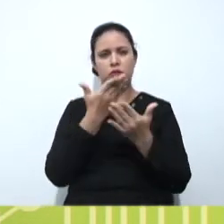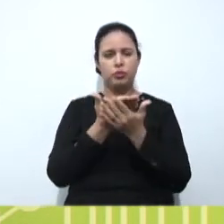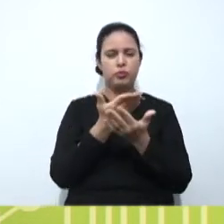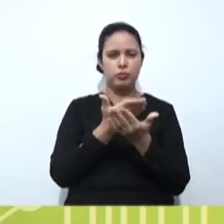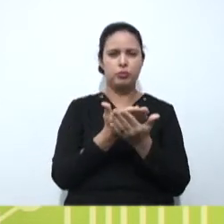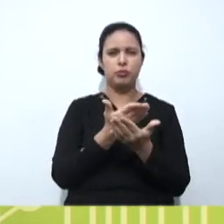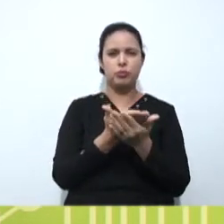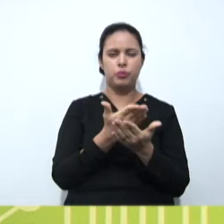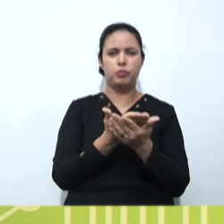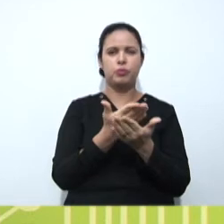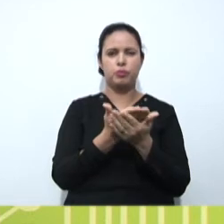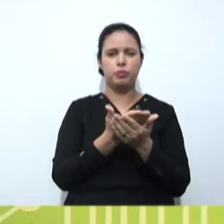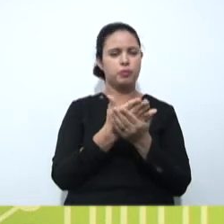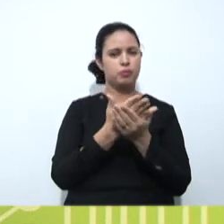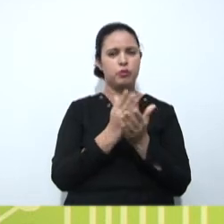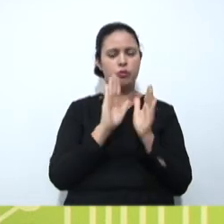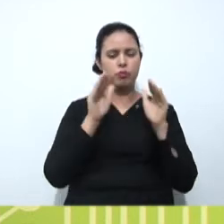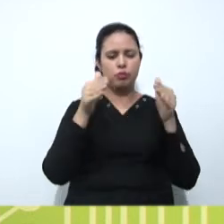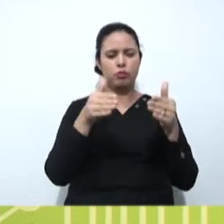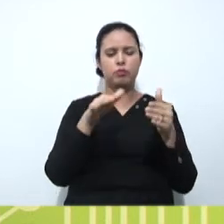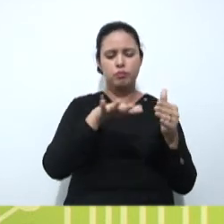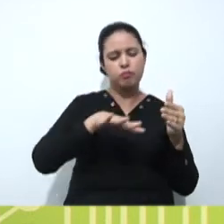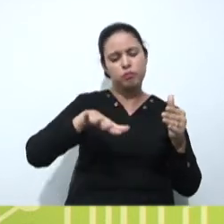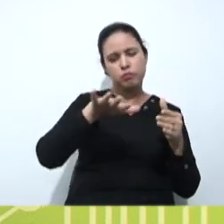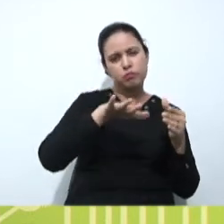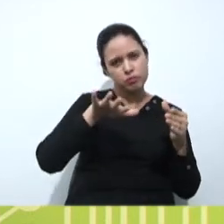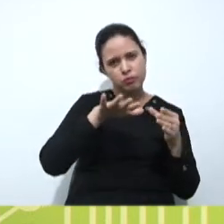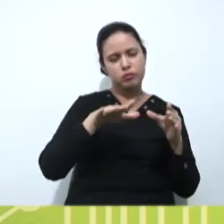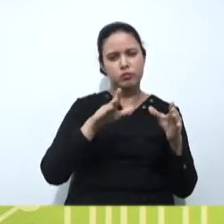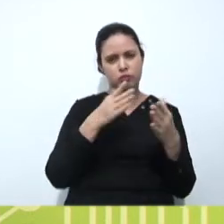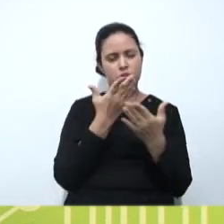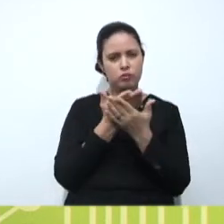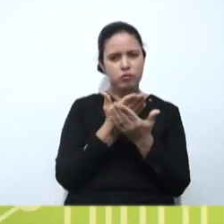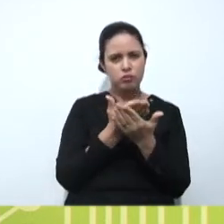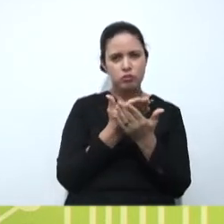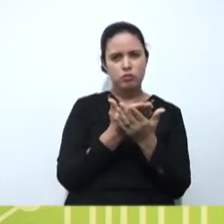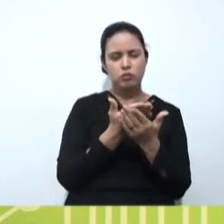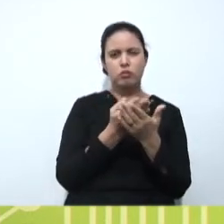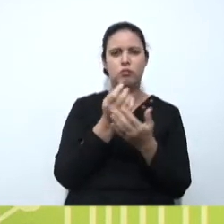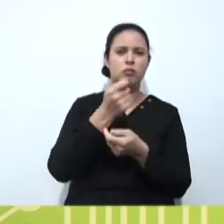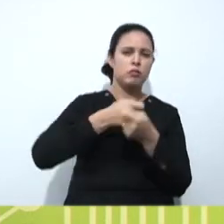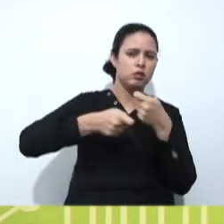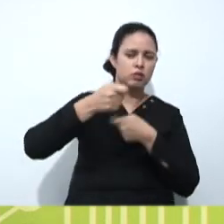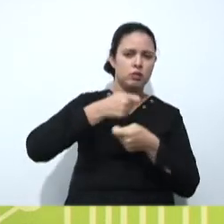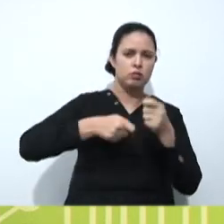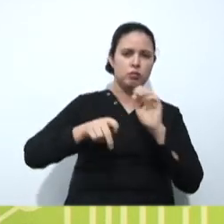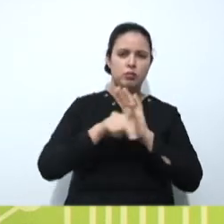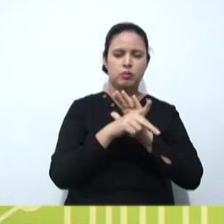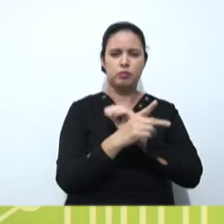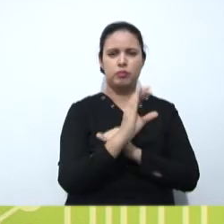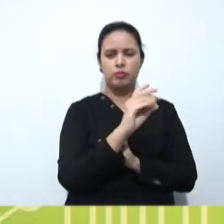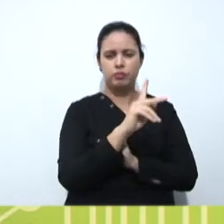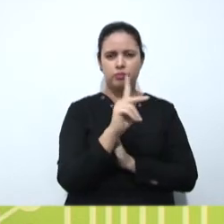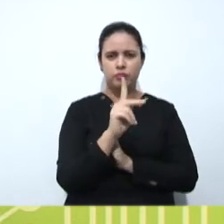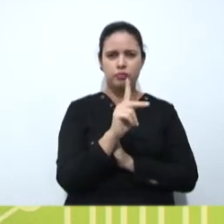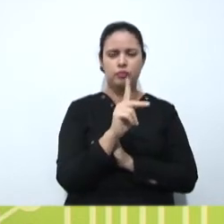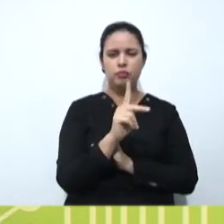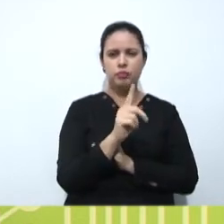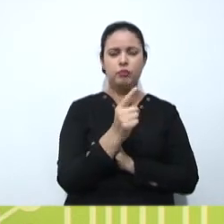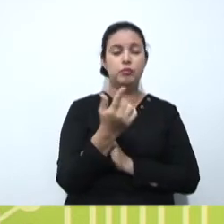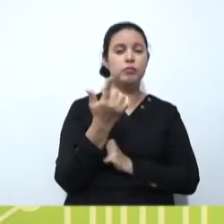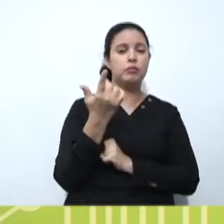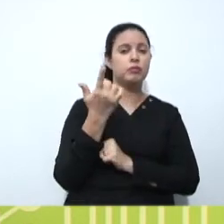estudando sobre aquele setor, a gente está estudando sobre o negócio da minha cooperativa. Então, eu vou